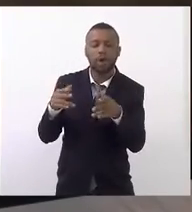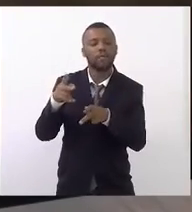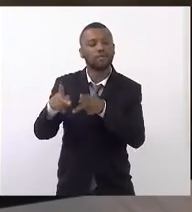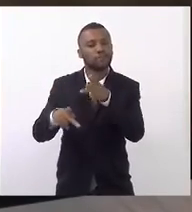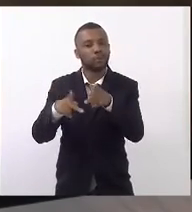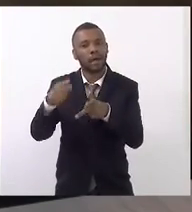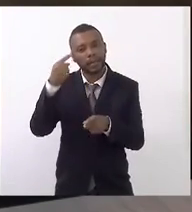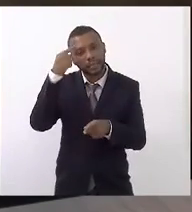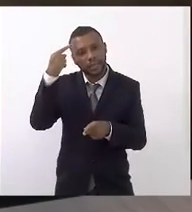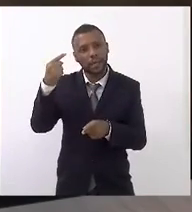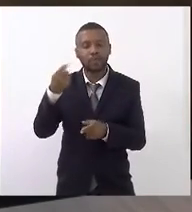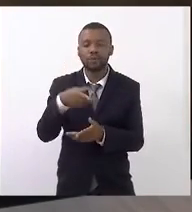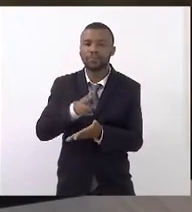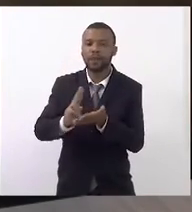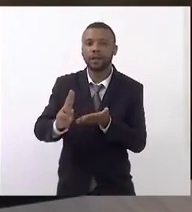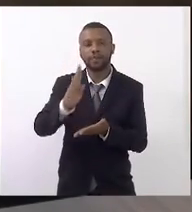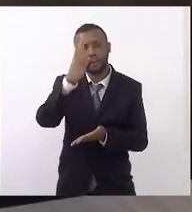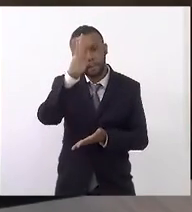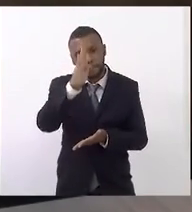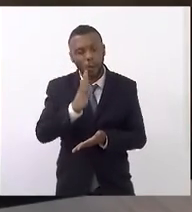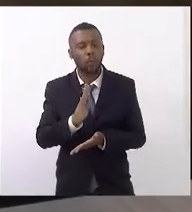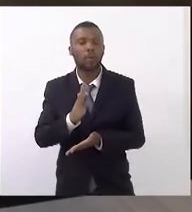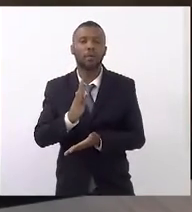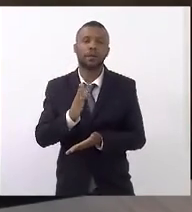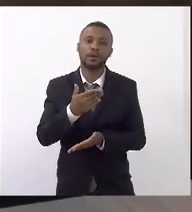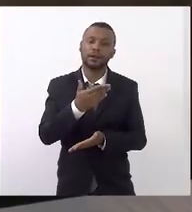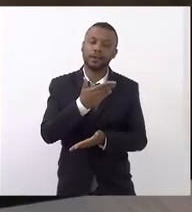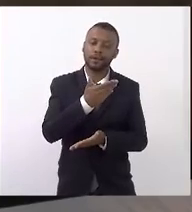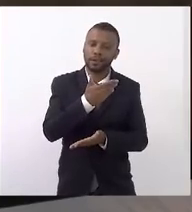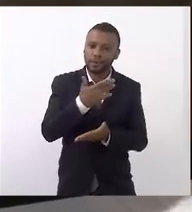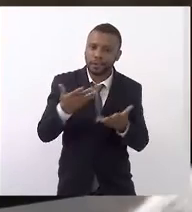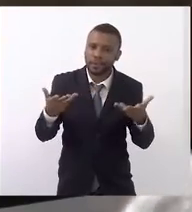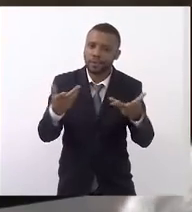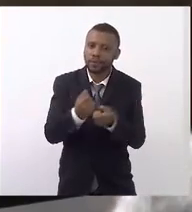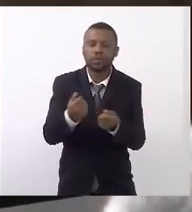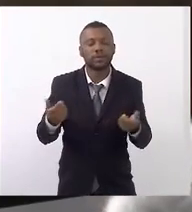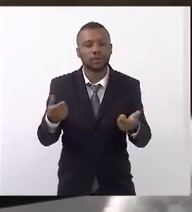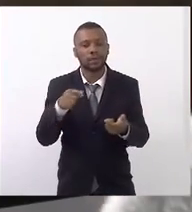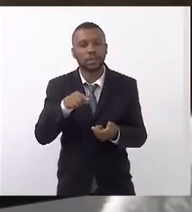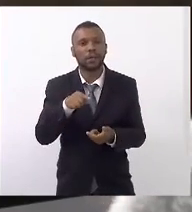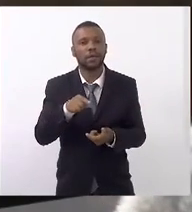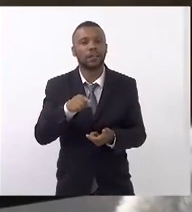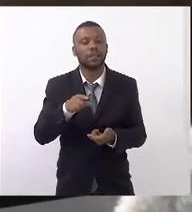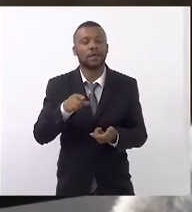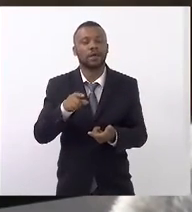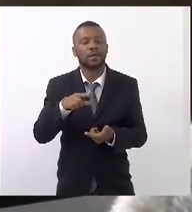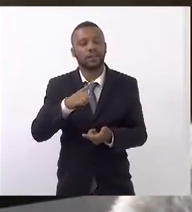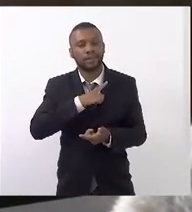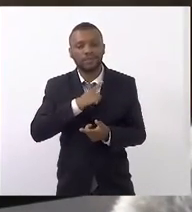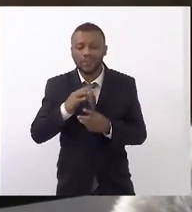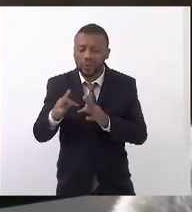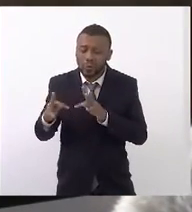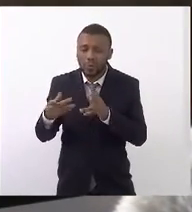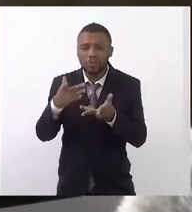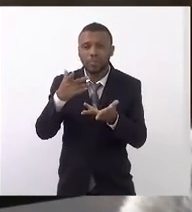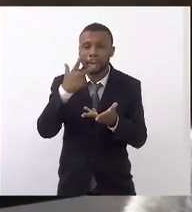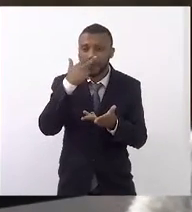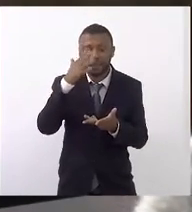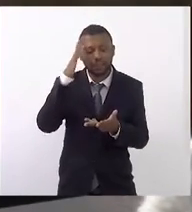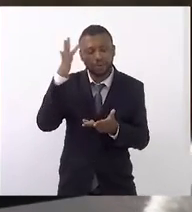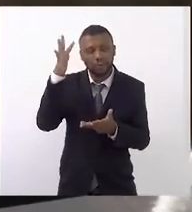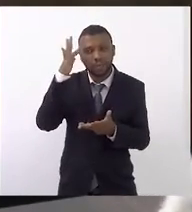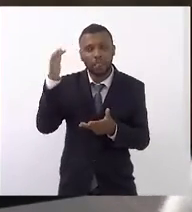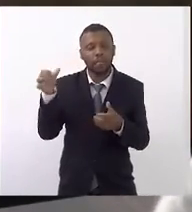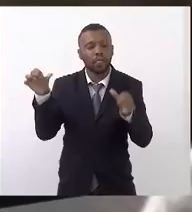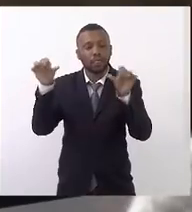universidade pública, gratuita e de qualidade para todos e todas, veio quase o seu sonho se encerrar na crise